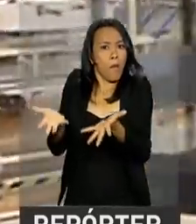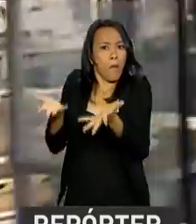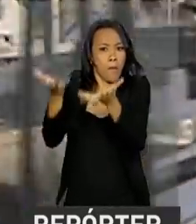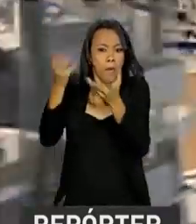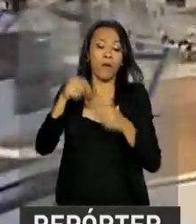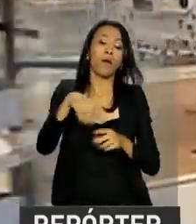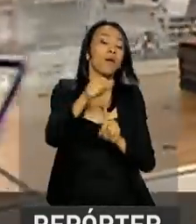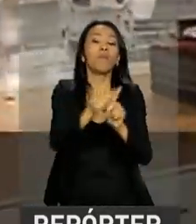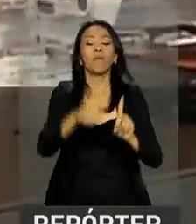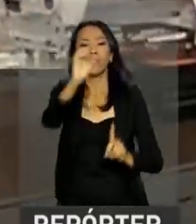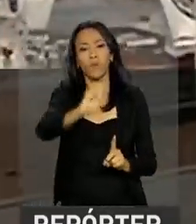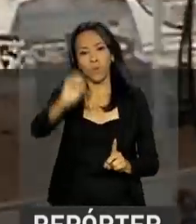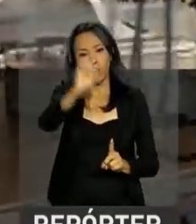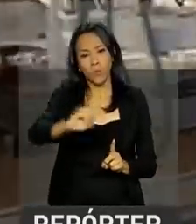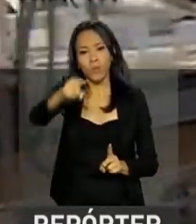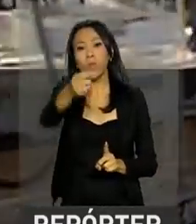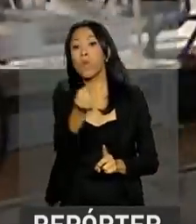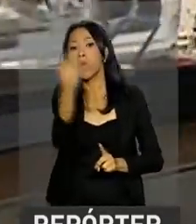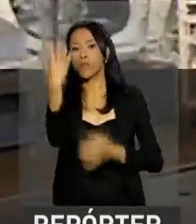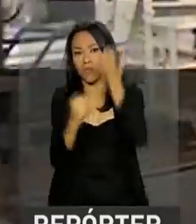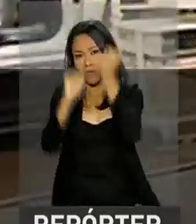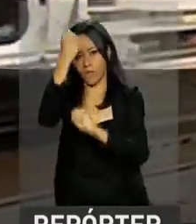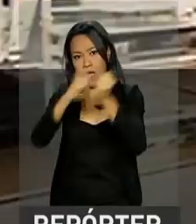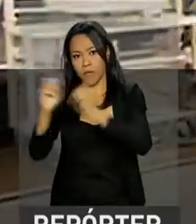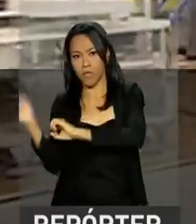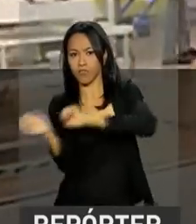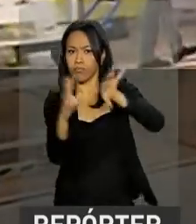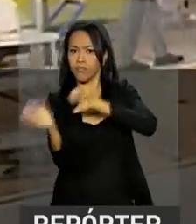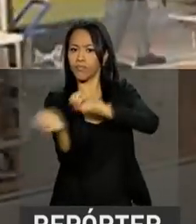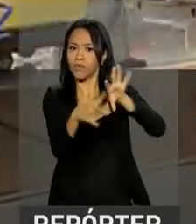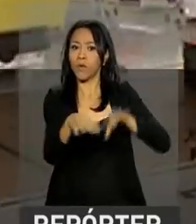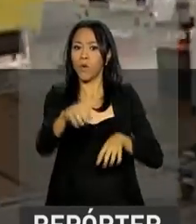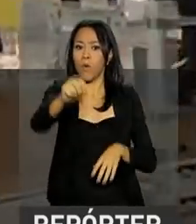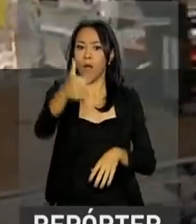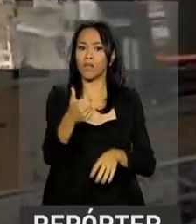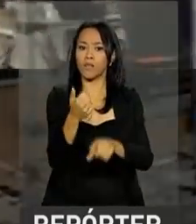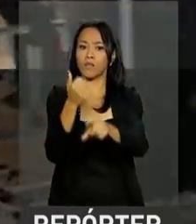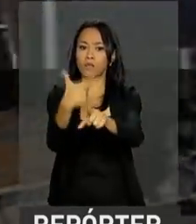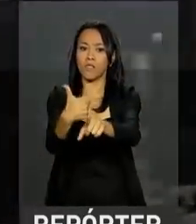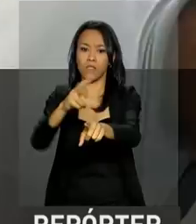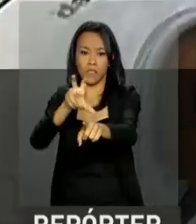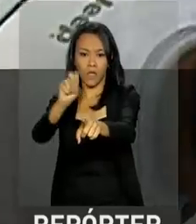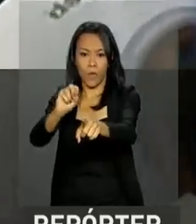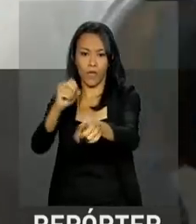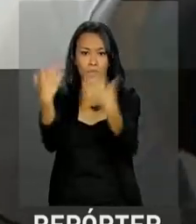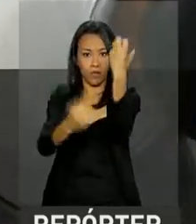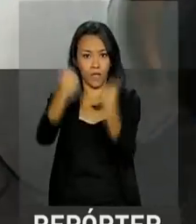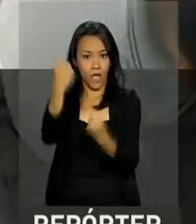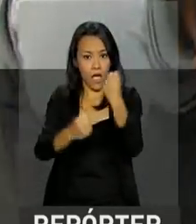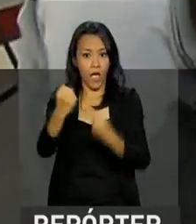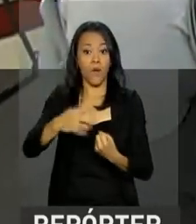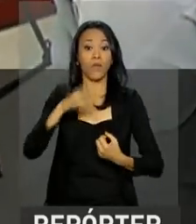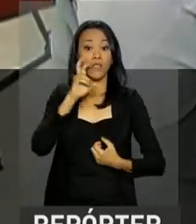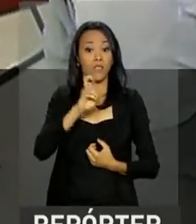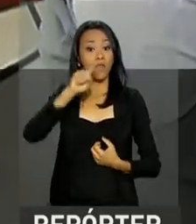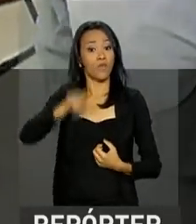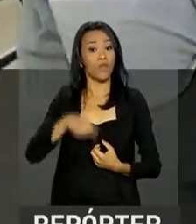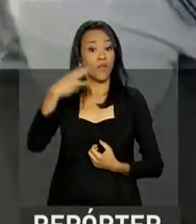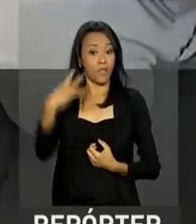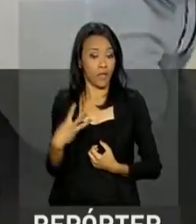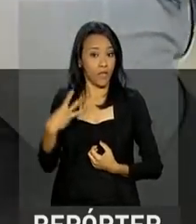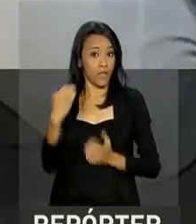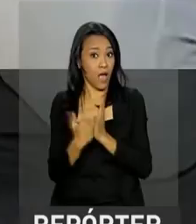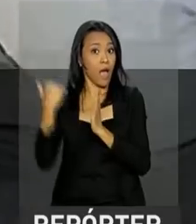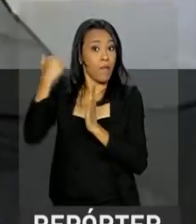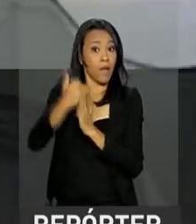saíram das linhas de montagem das fábricas brasileiras quase 250 mil veículos 5,3 por cento a mais que em setembro